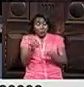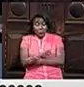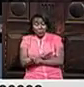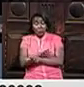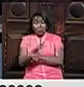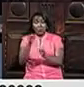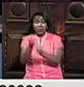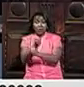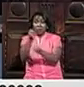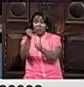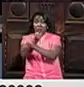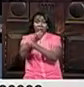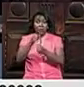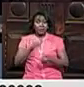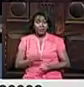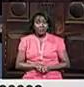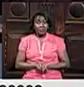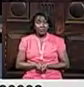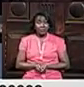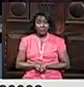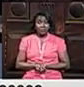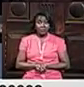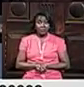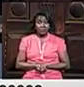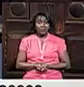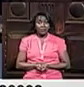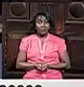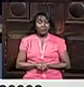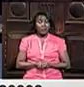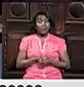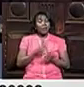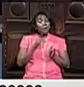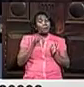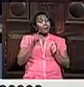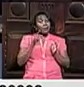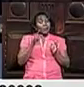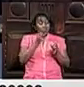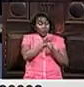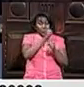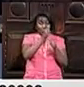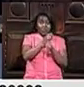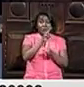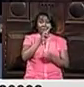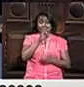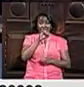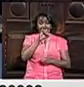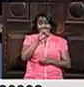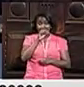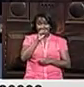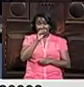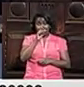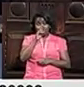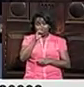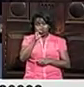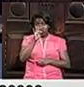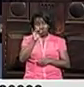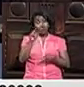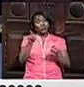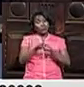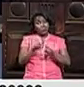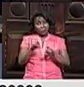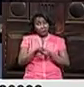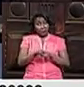obras, salvo a construção de um viaduto, porque o Estado ficou